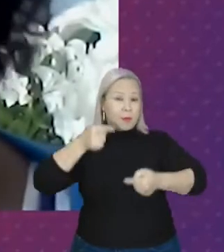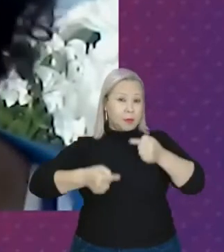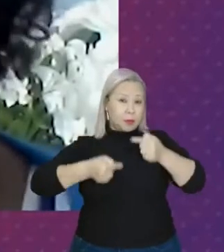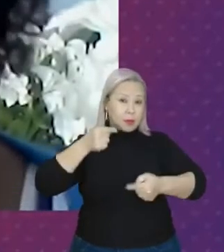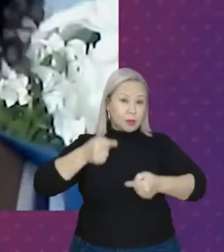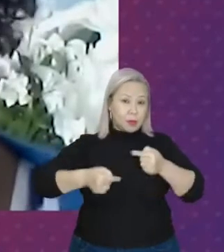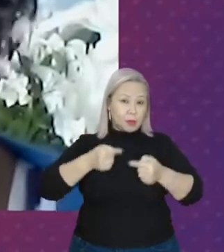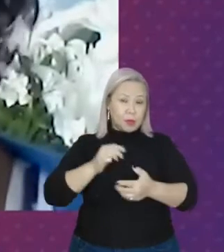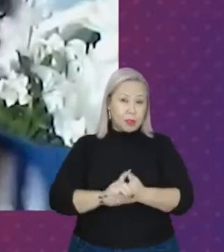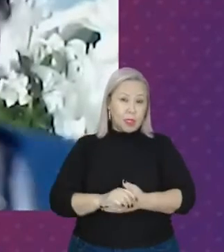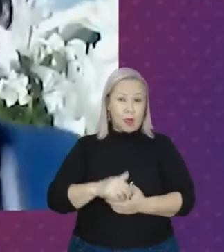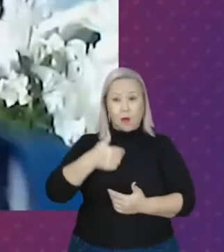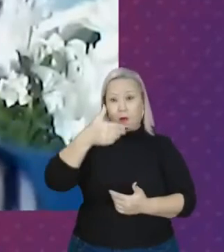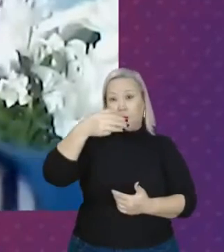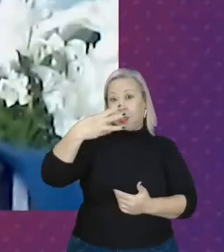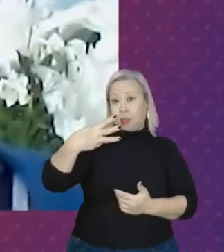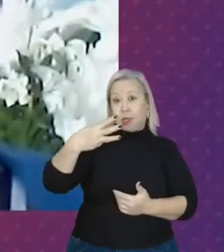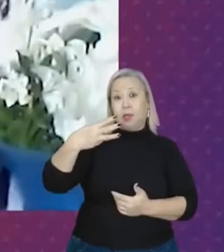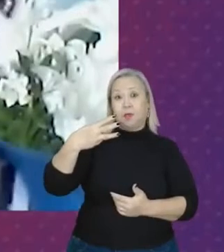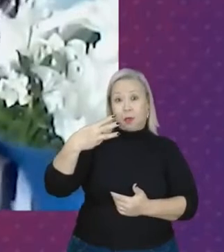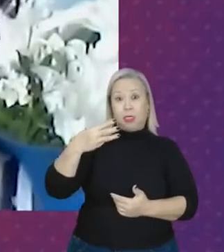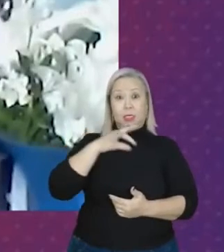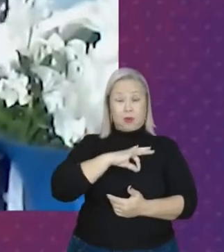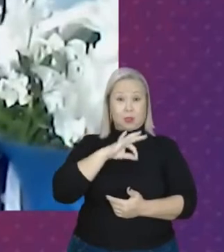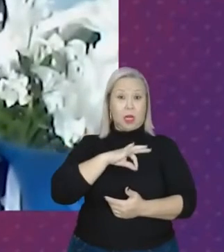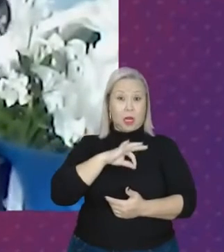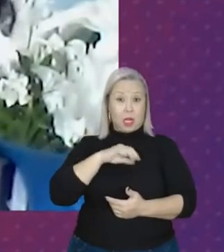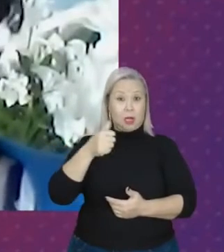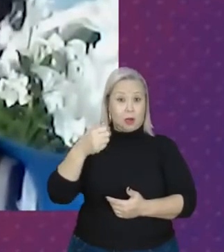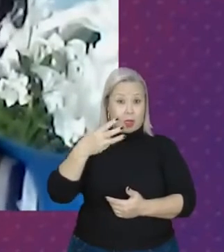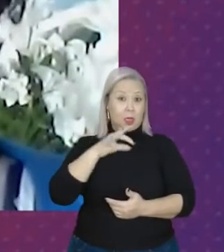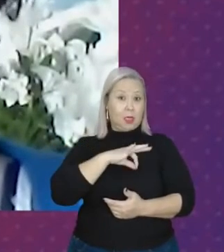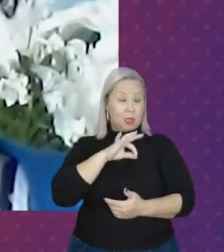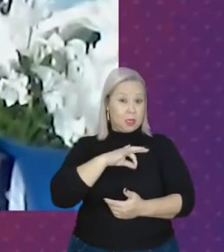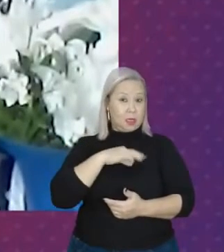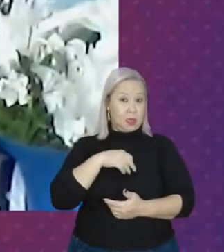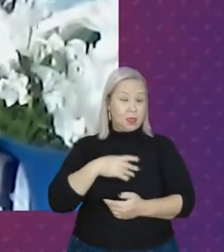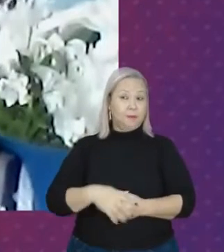de 13º, tudo isso, né? Então,